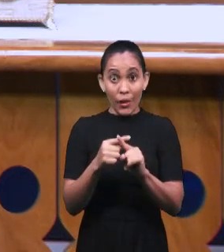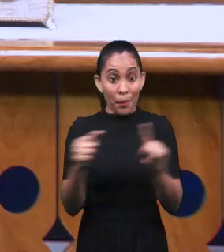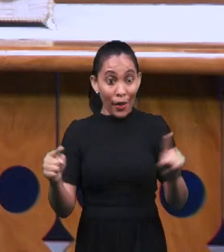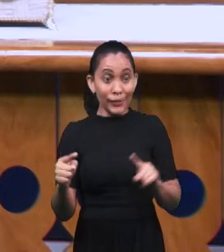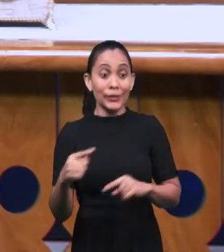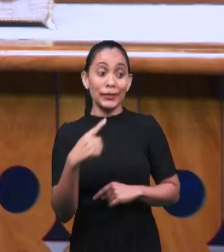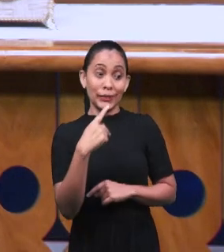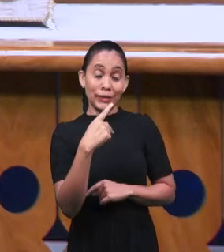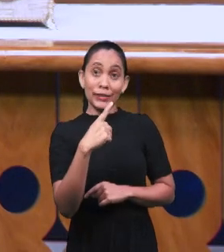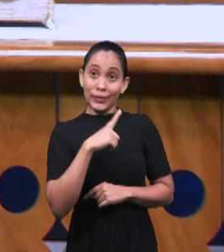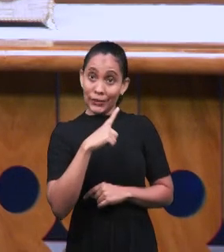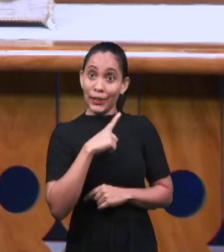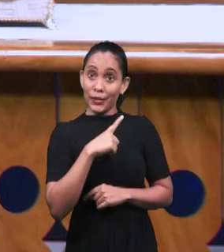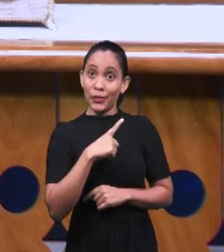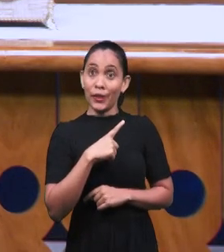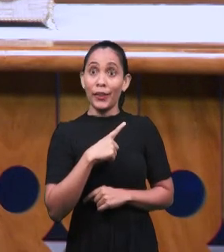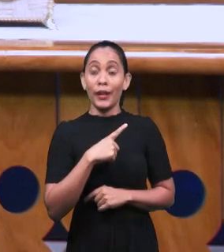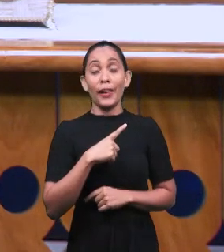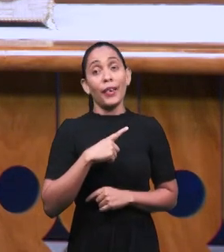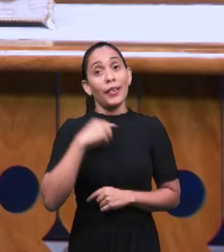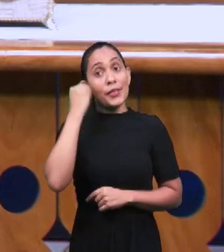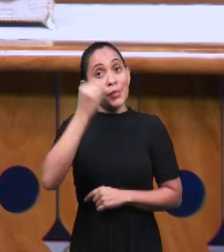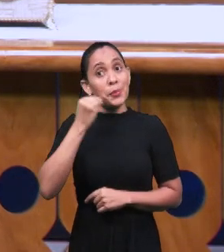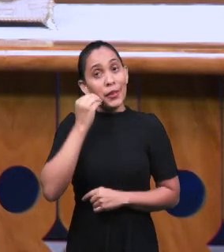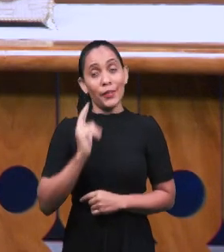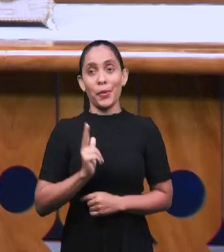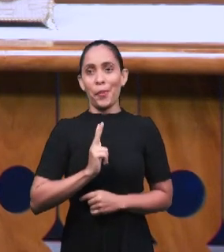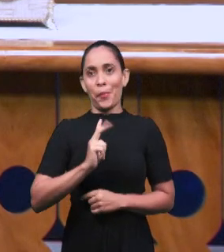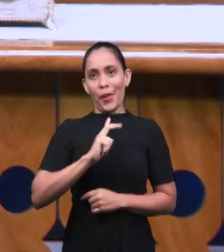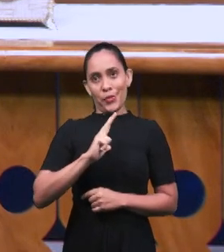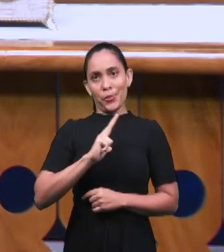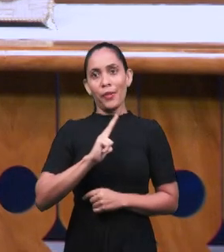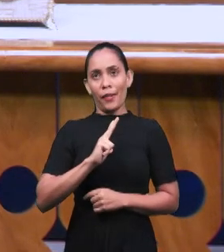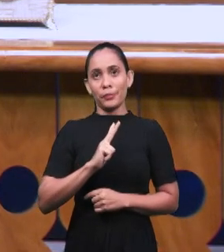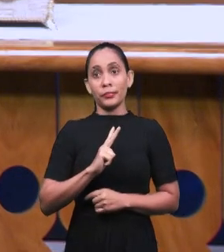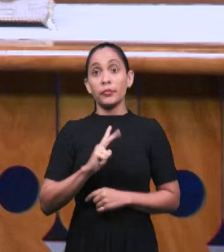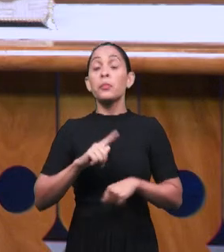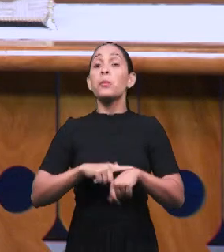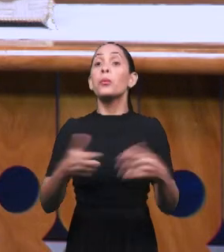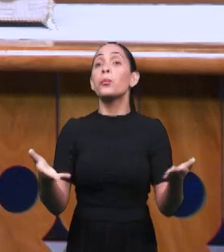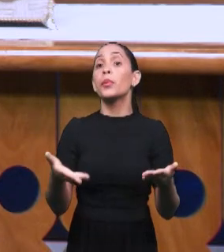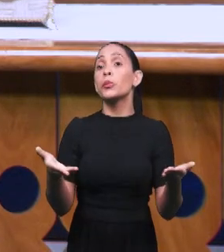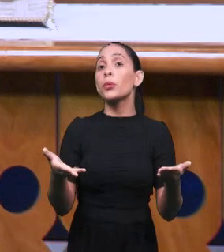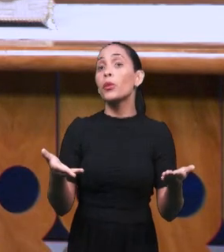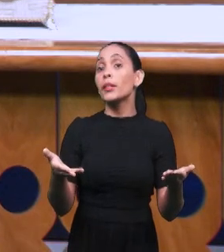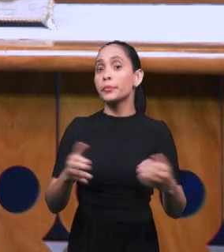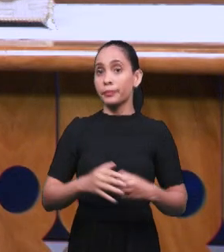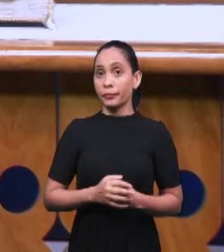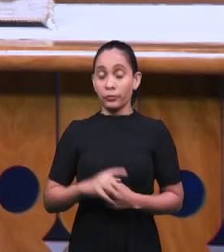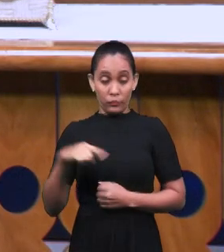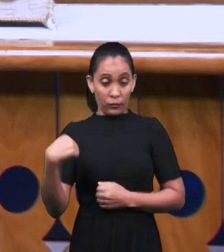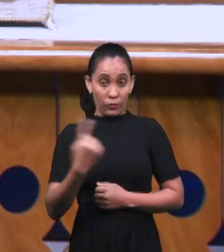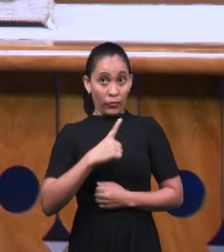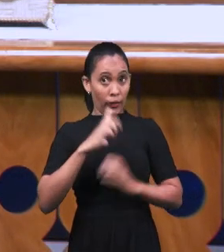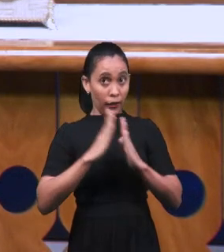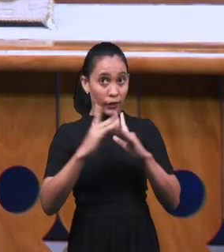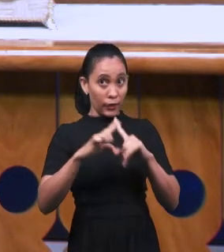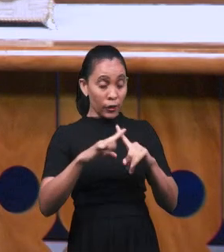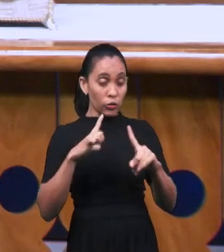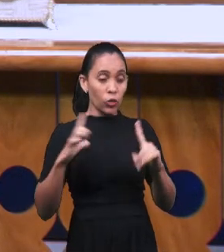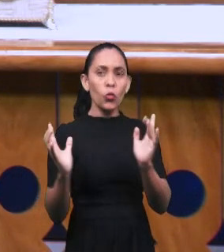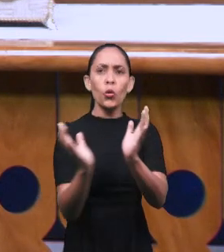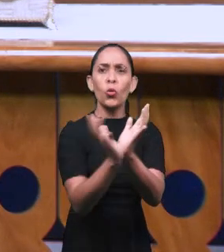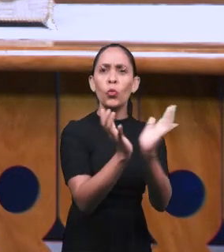teve aquela experiência. Então, meus irmãos, esse é o momento. Nós temos igrejas aqui, grupos aqui, que estão